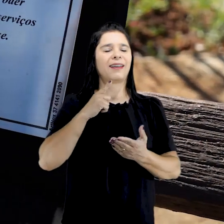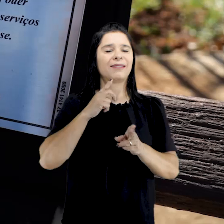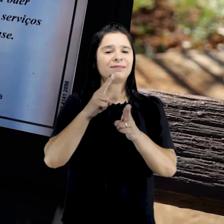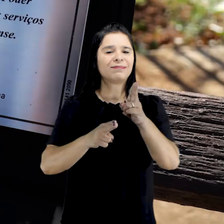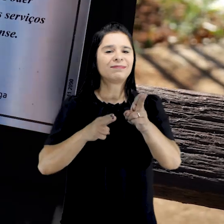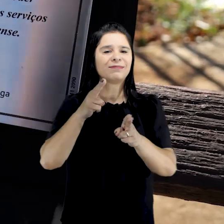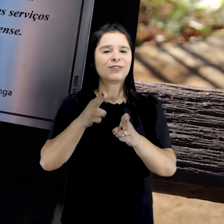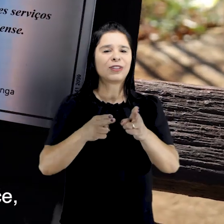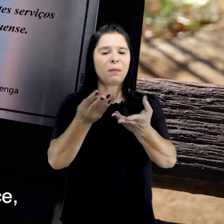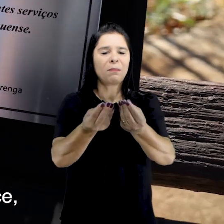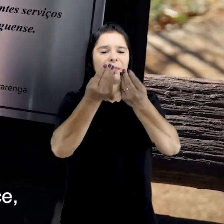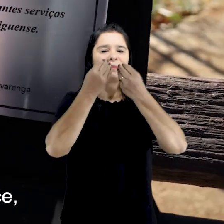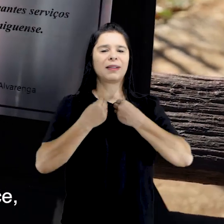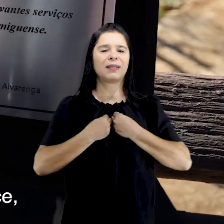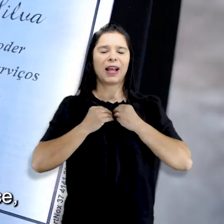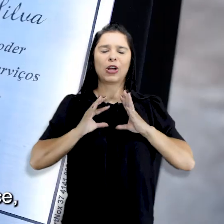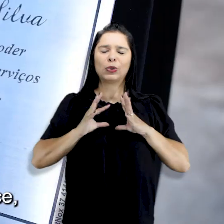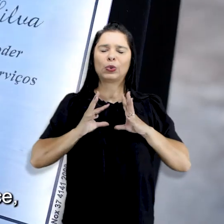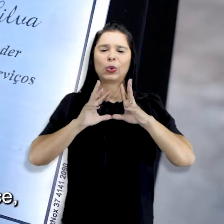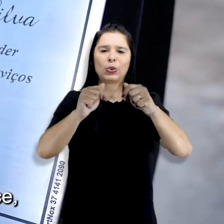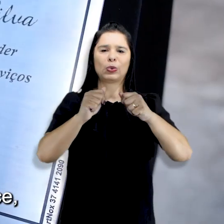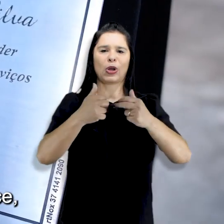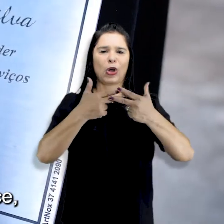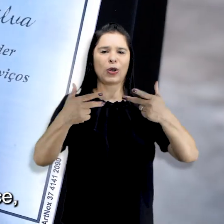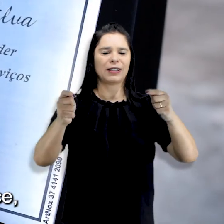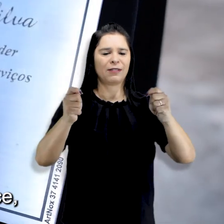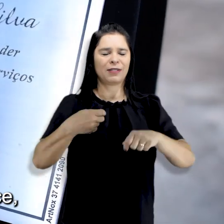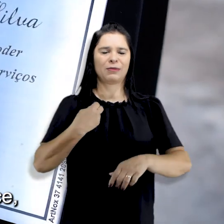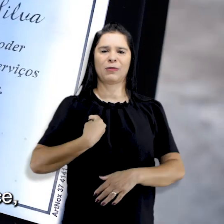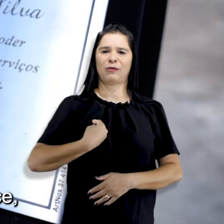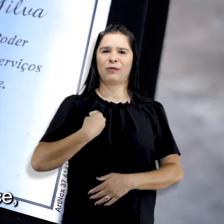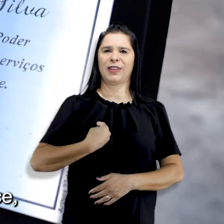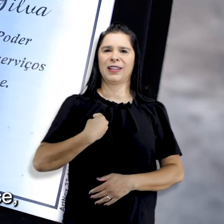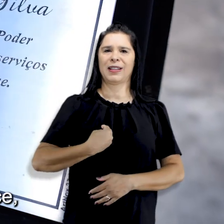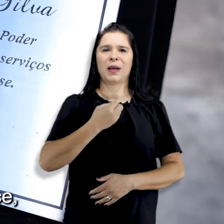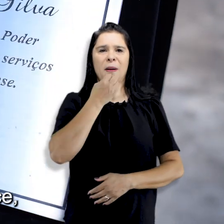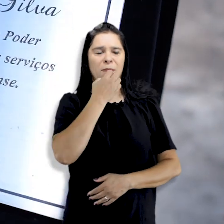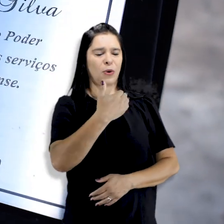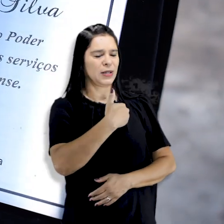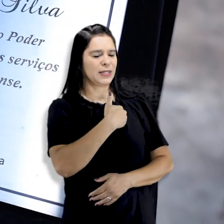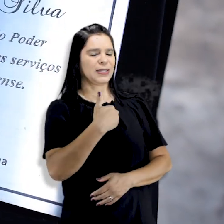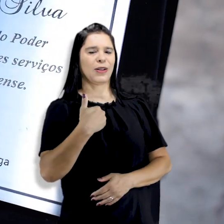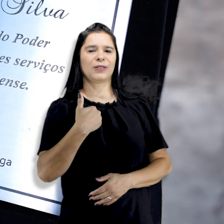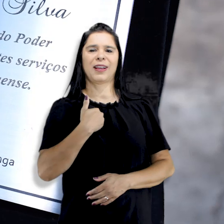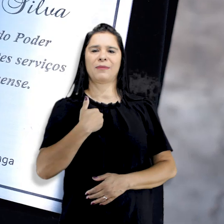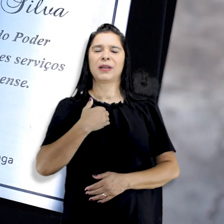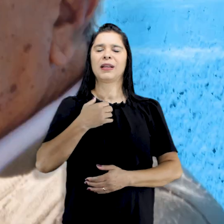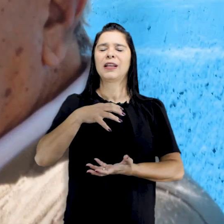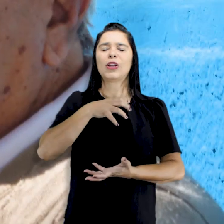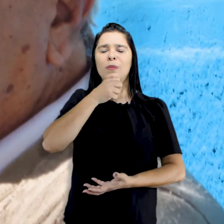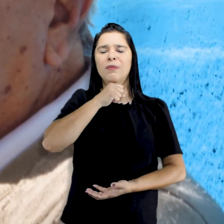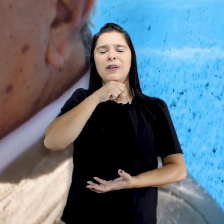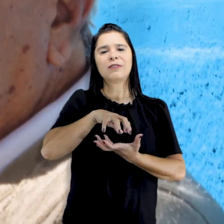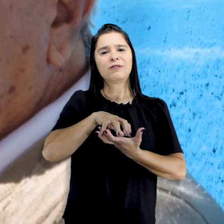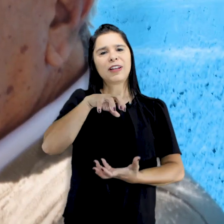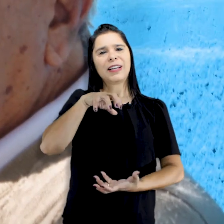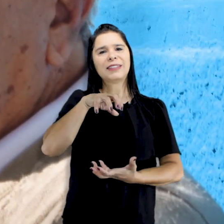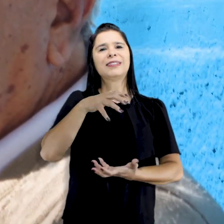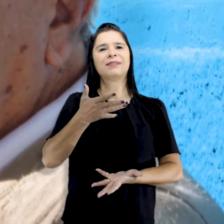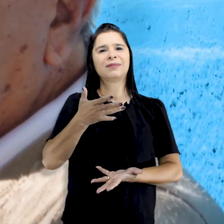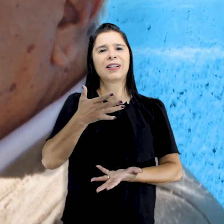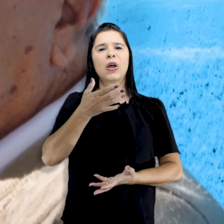as condições de uma vida saudável, de uma velhice com uma boa